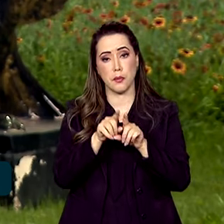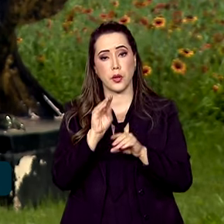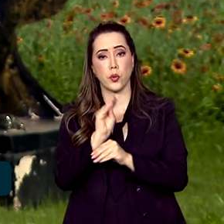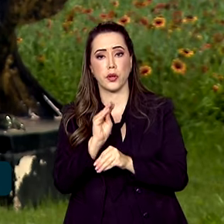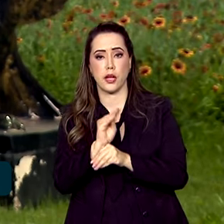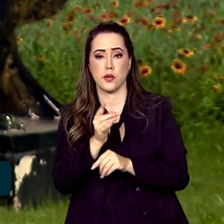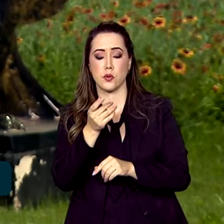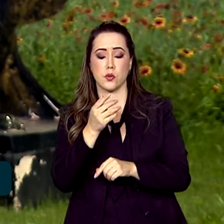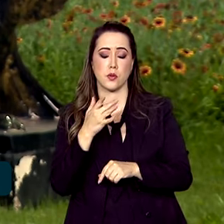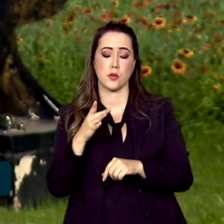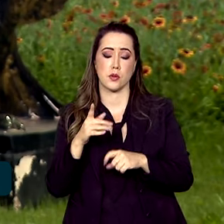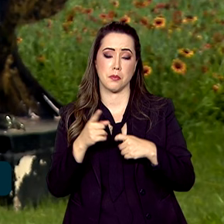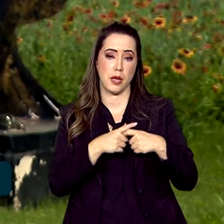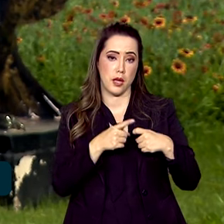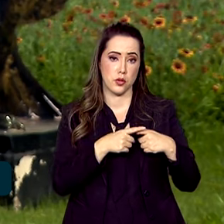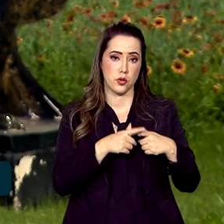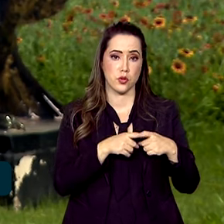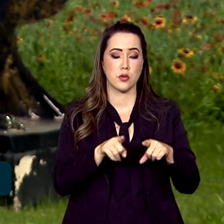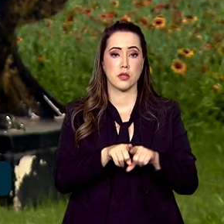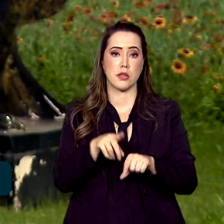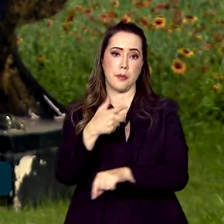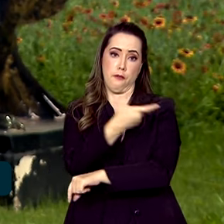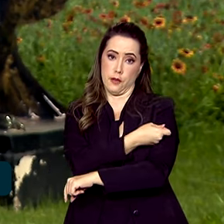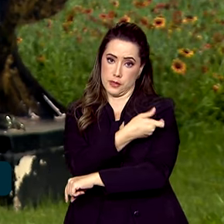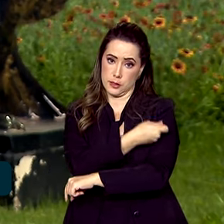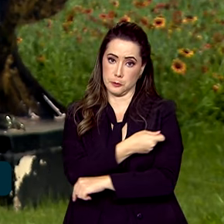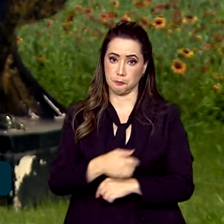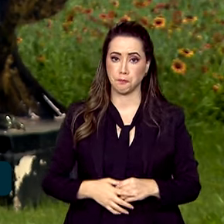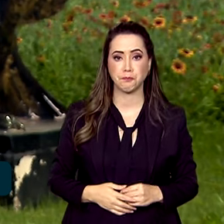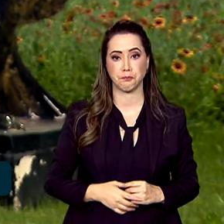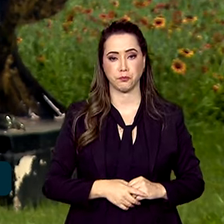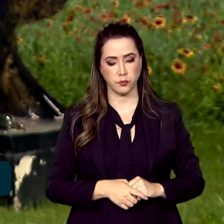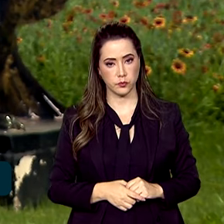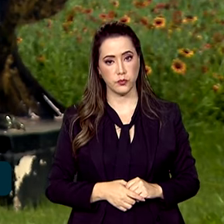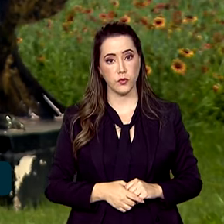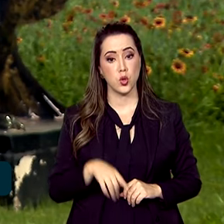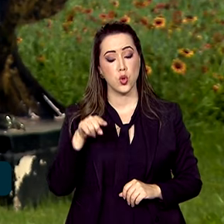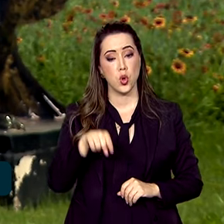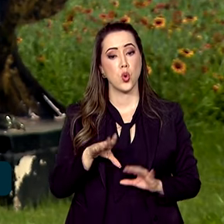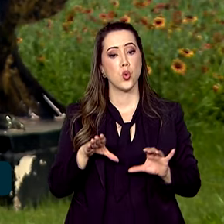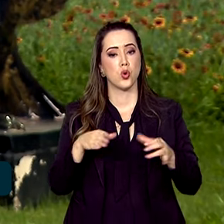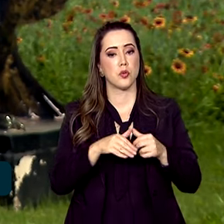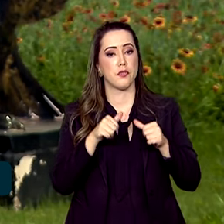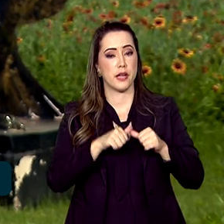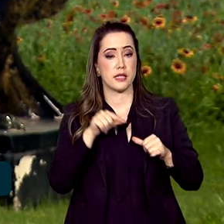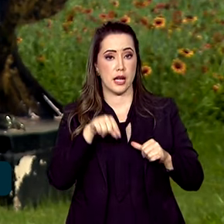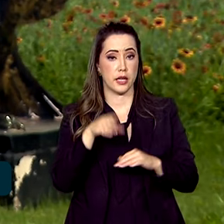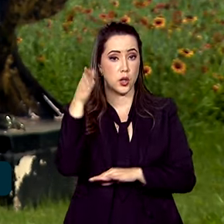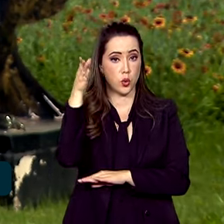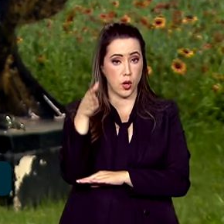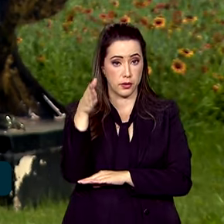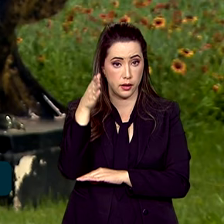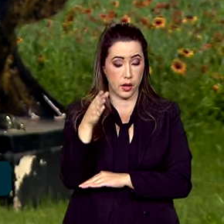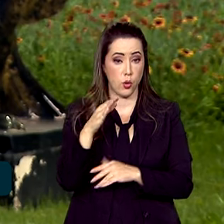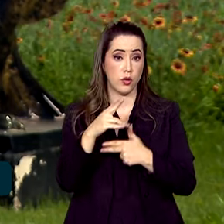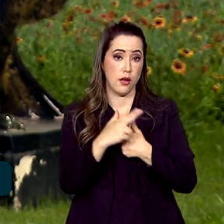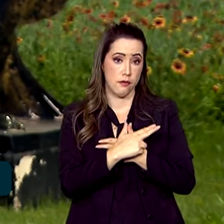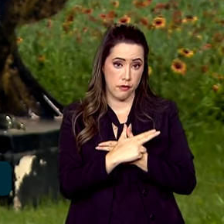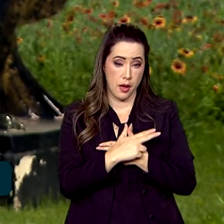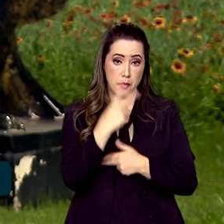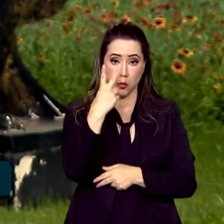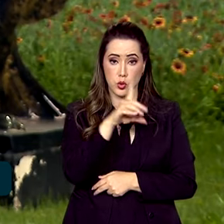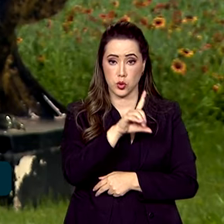imunização. O grupo deve ficar aqui hospedado em Brasília, no Hotel da Força Aérea Brasileira, por 2 dias para